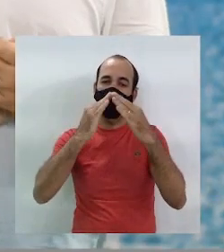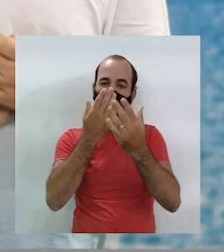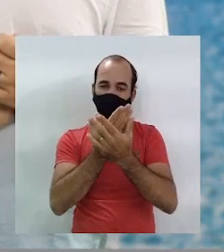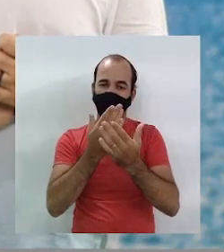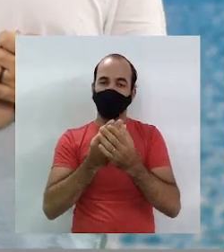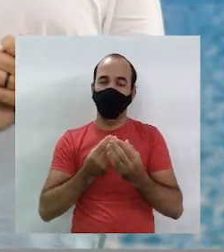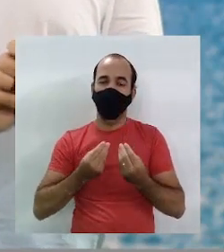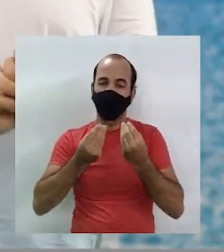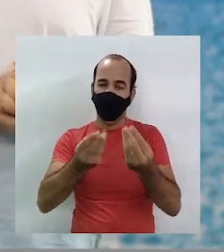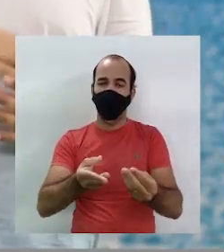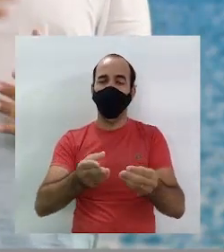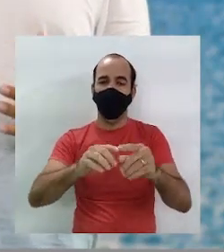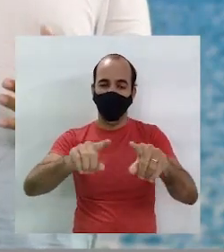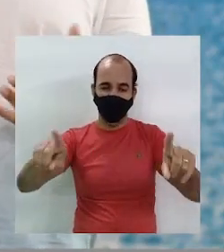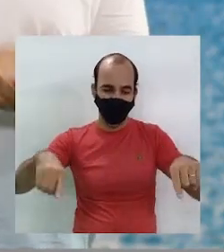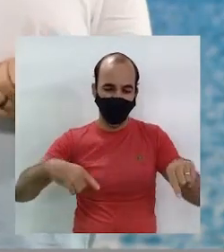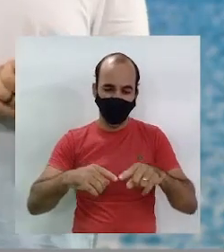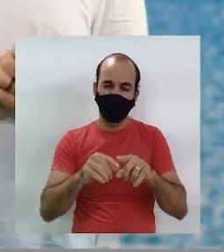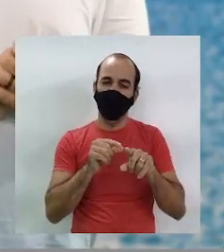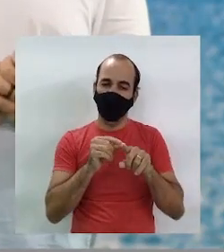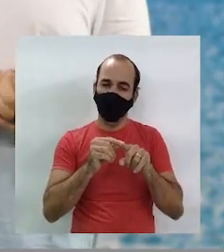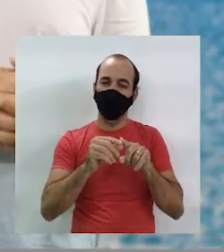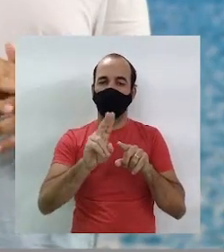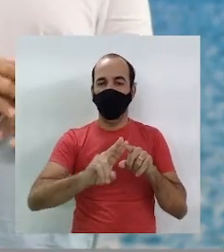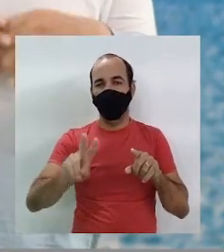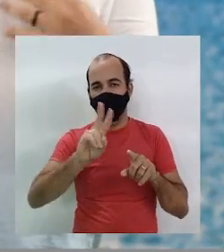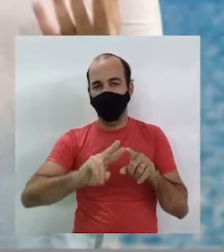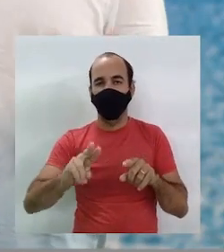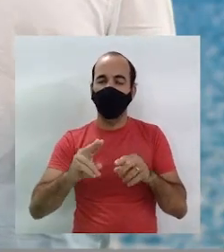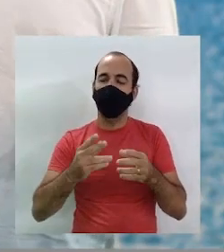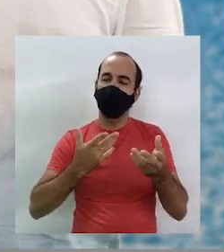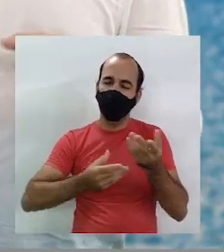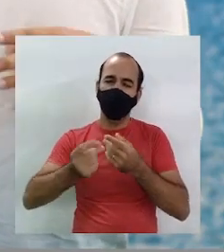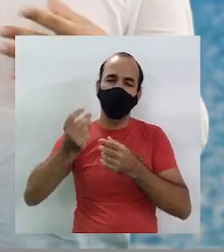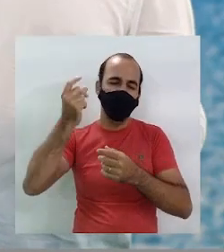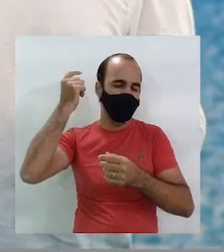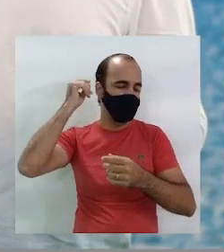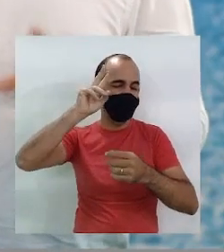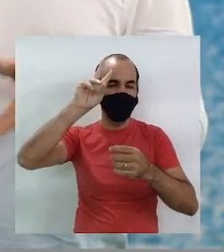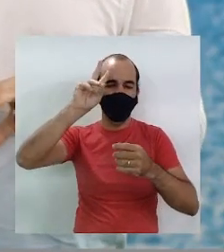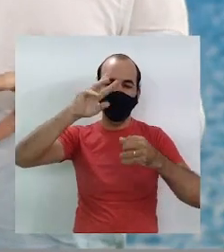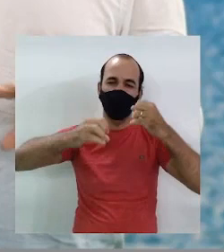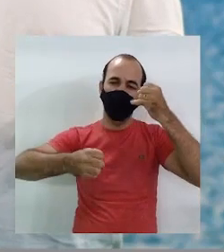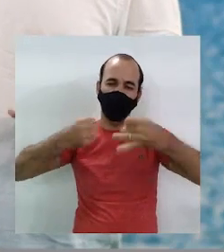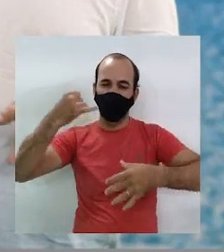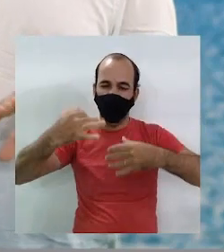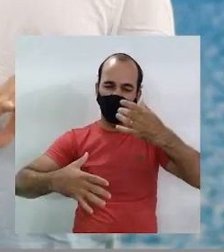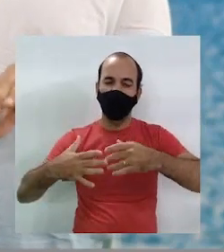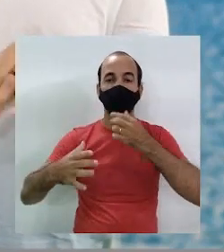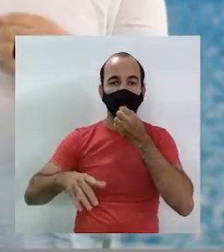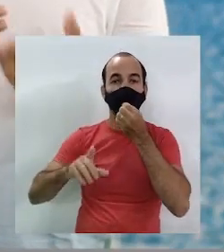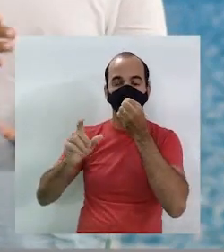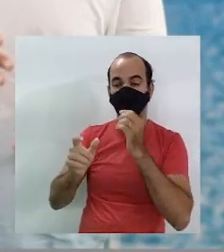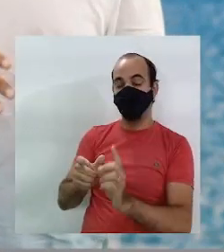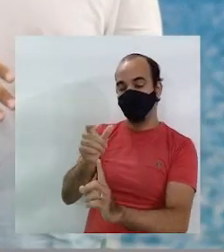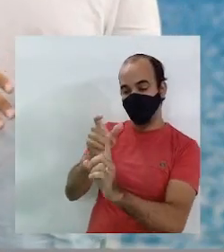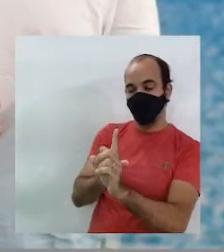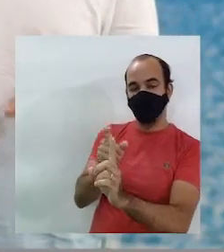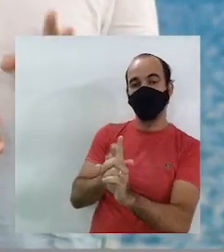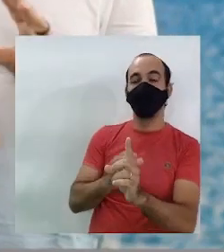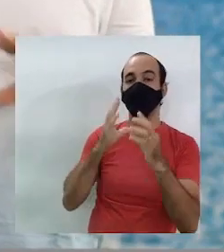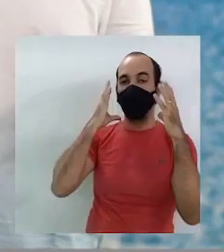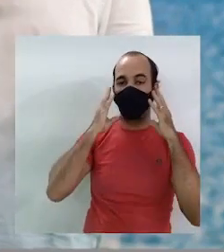no bairro. Então tem essa curiosidade aí bem interessante. Ele sempre foi uma pessoa muito acessível. Ele sempre foi muito acessível. Eu lembro muito de, às